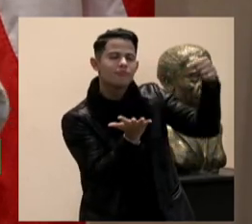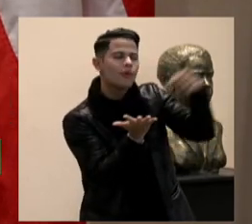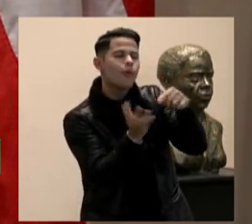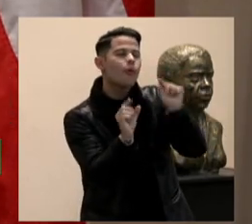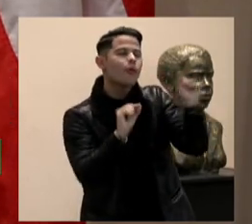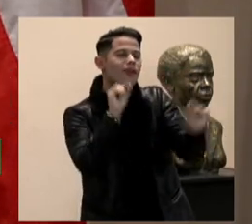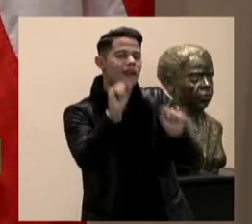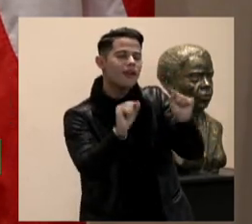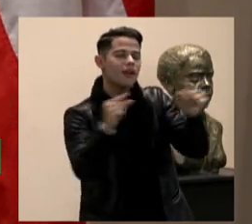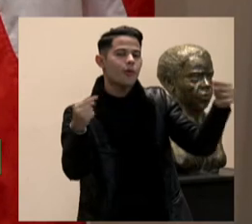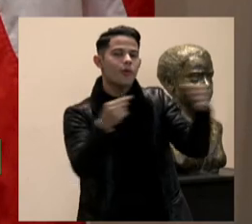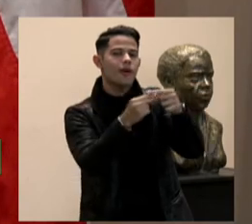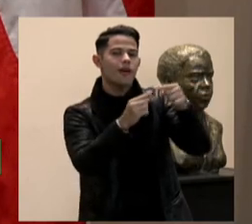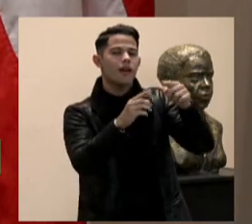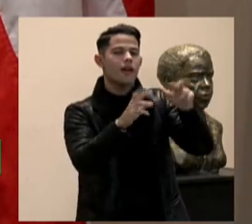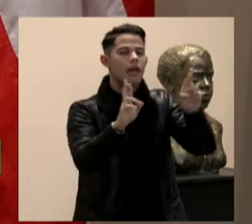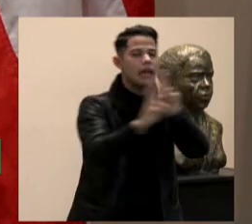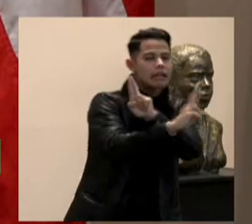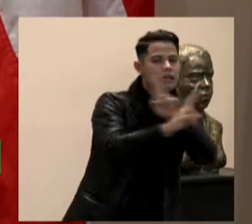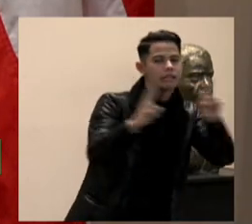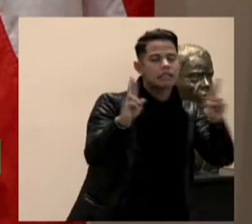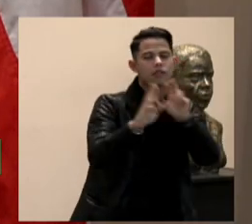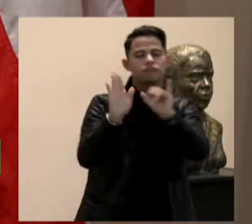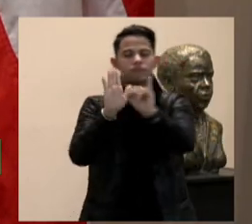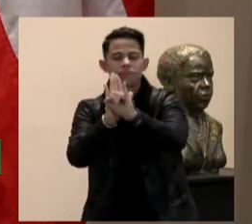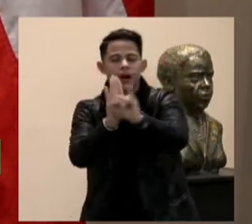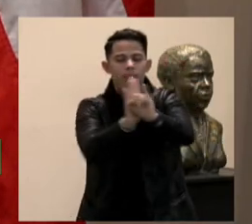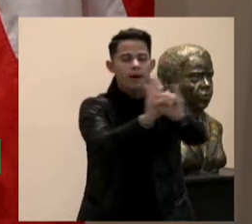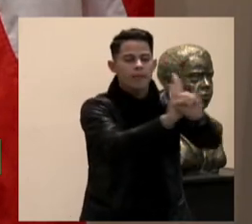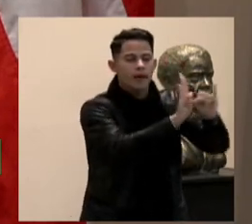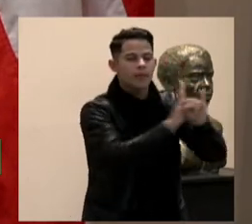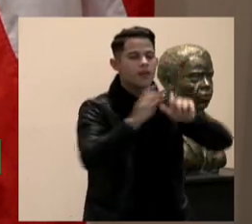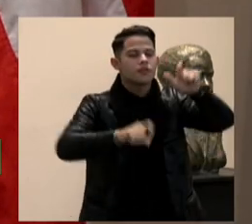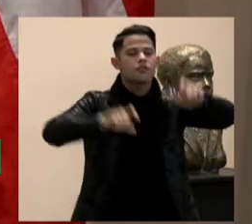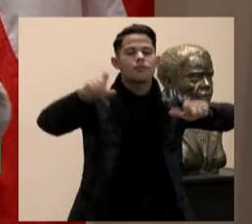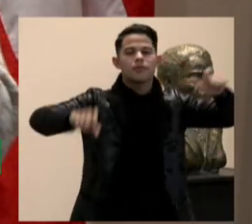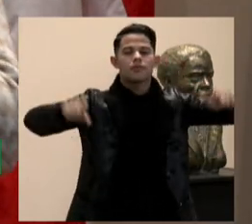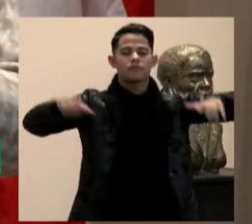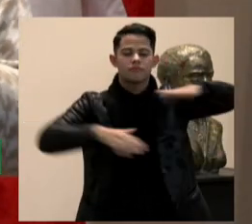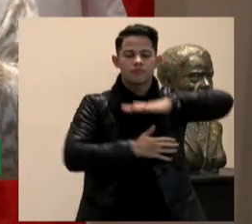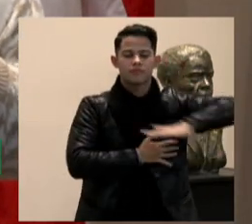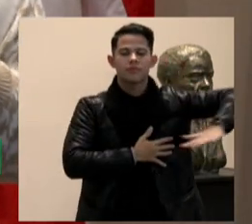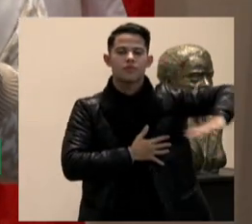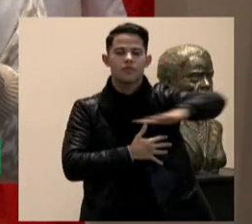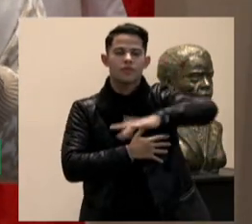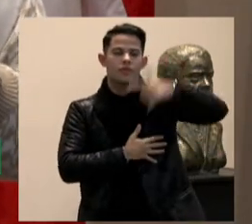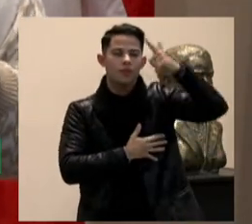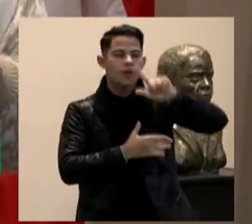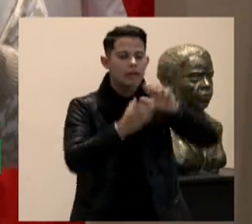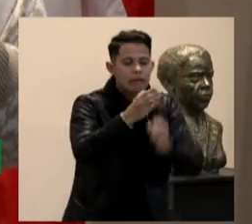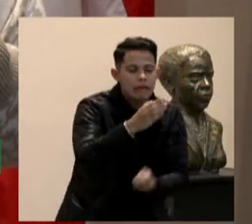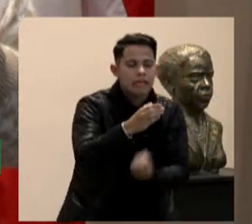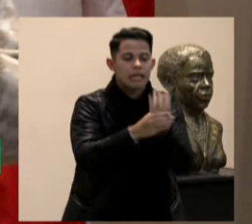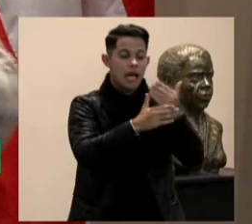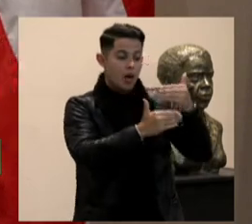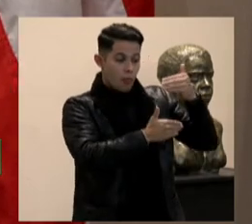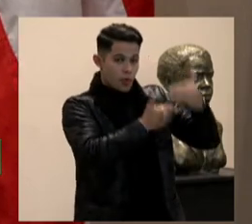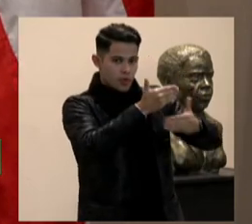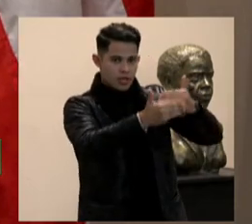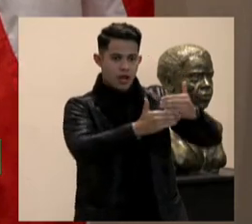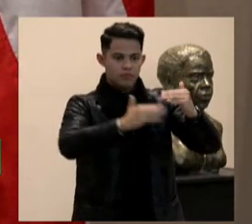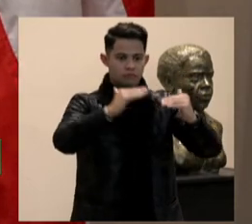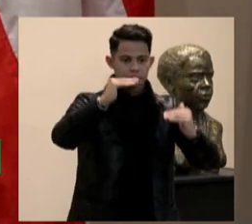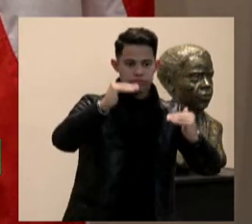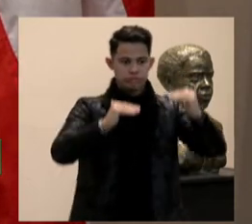os diferentes modos de identidade que criam processos de desigualdade. E isso